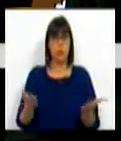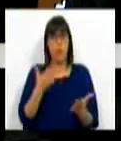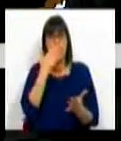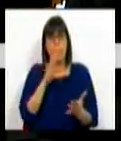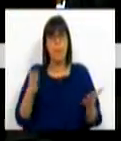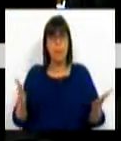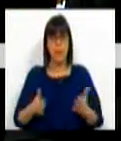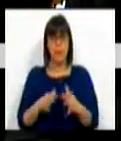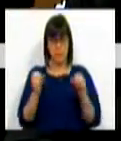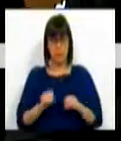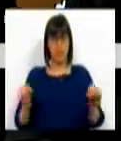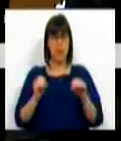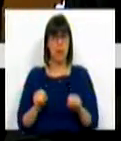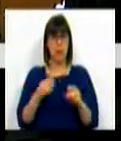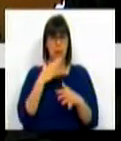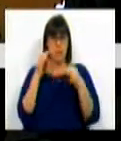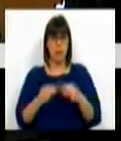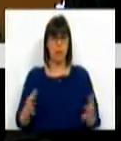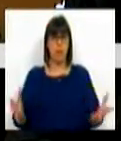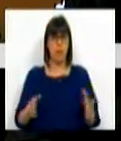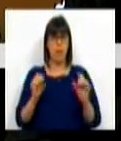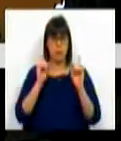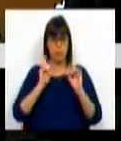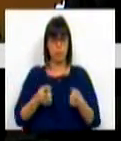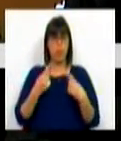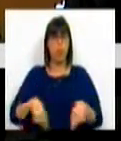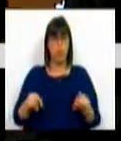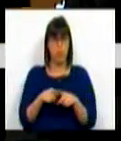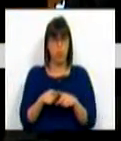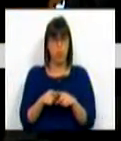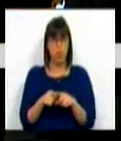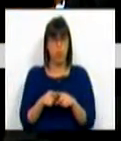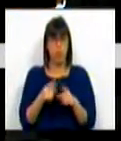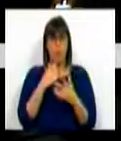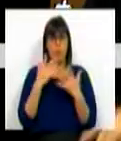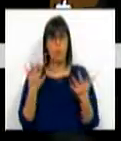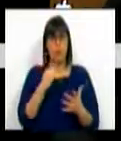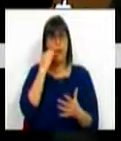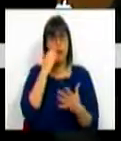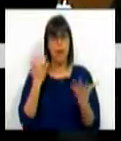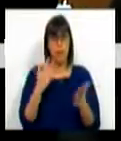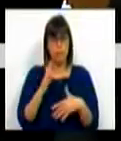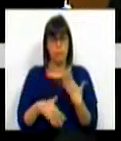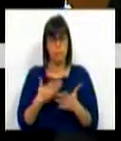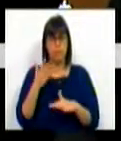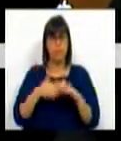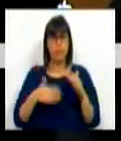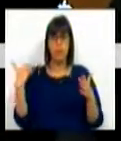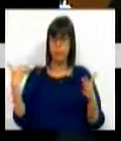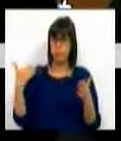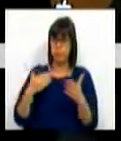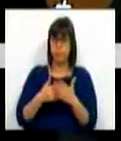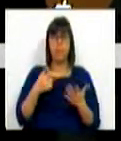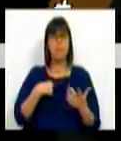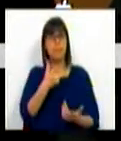Pelos vistos, nada disso se confirmou. Aliás, iniciaram esta audição com uma grande gravidade e, a dada altura, à medida que o tempo foi correndo,